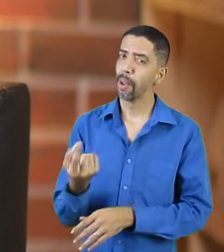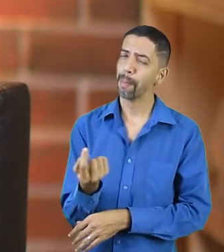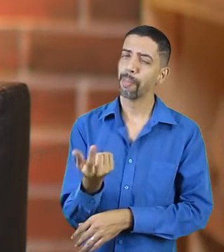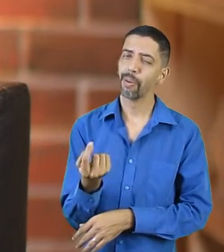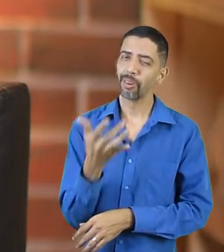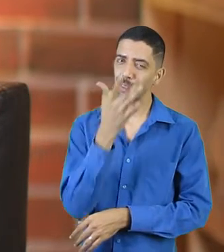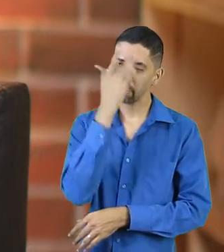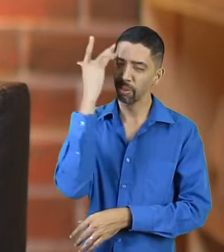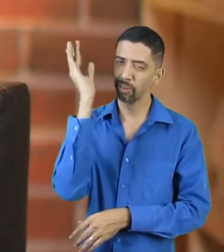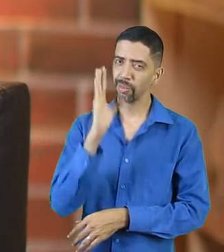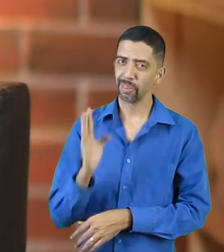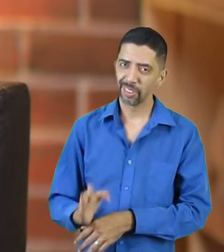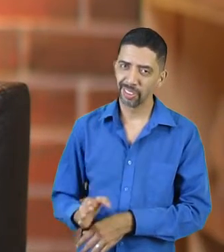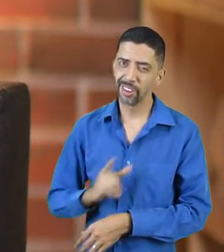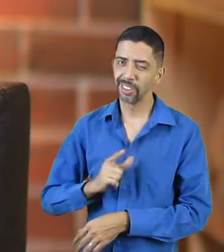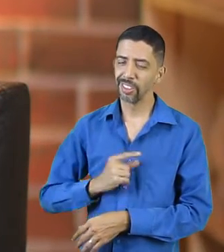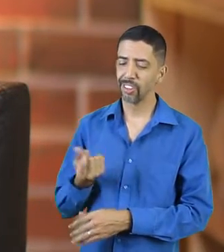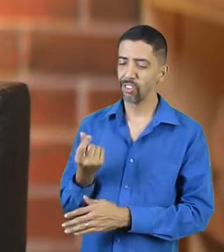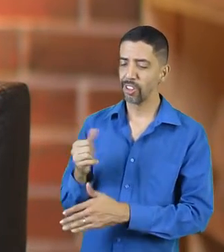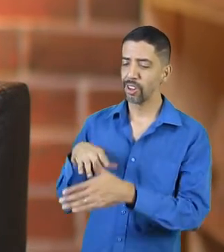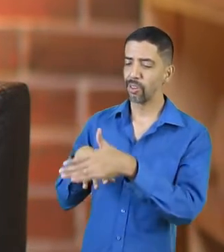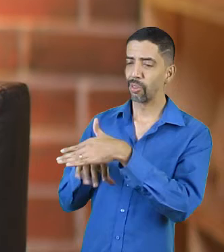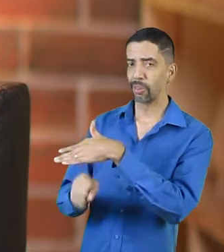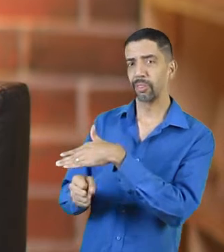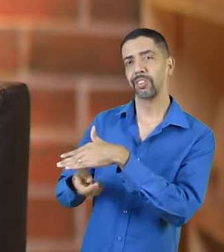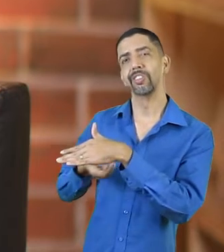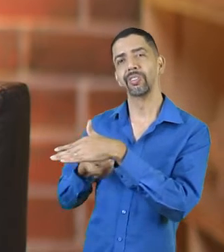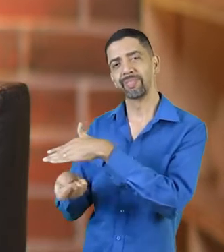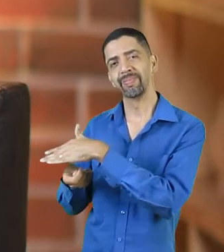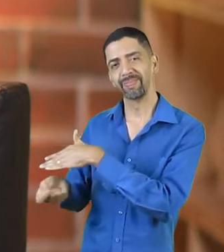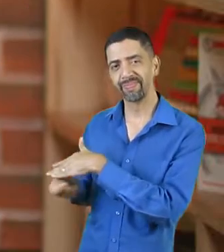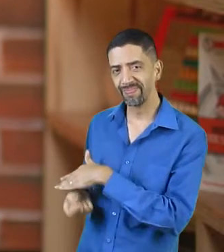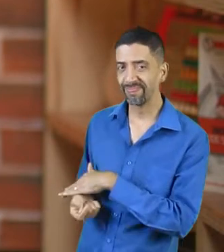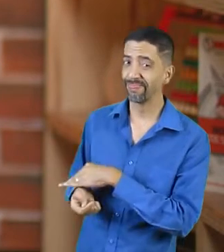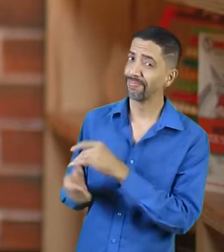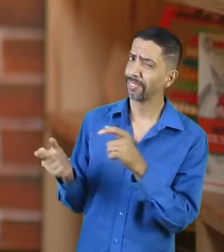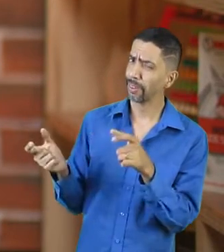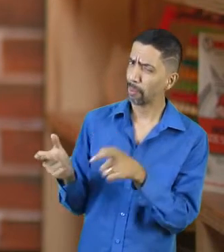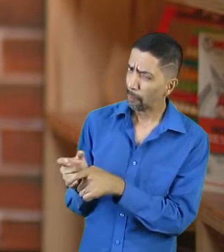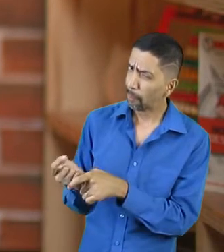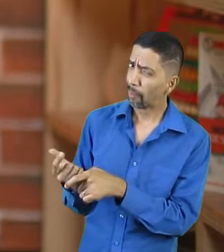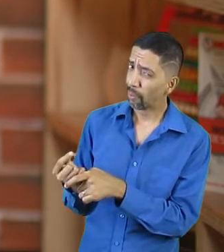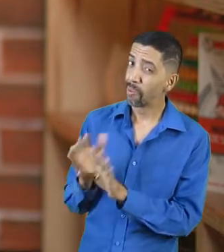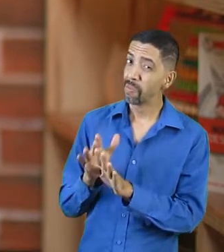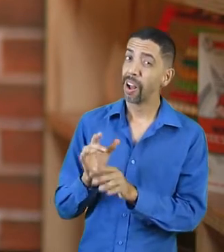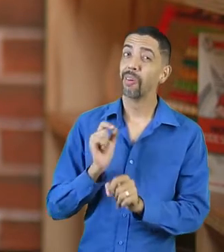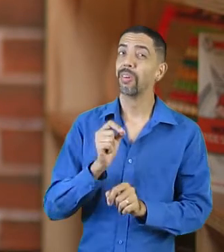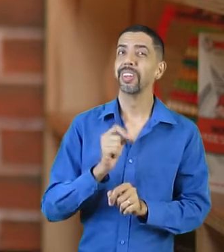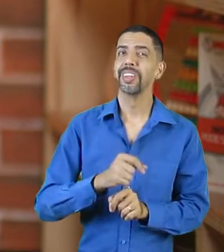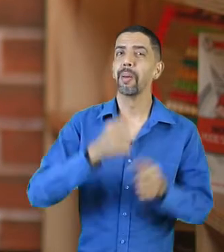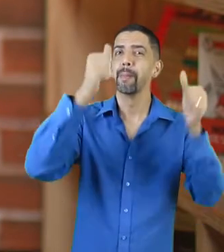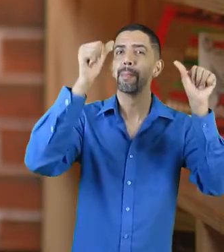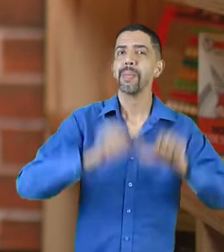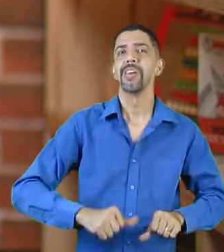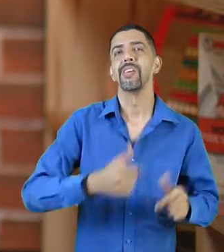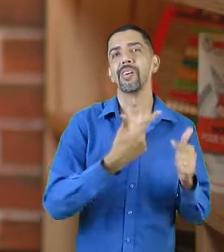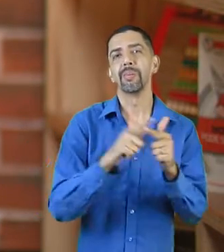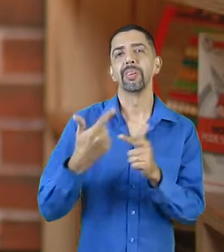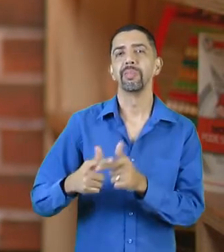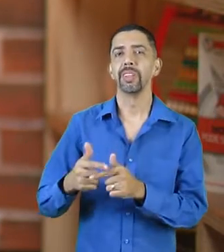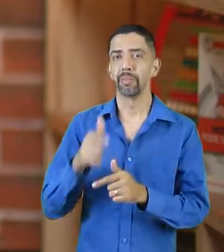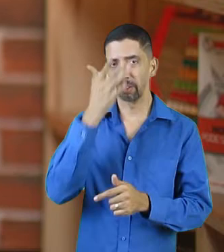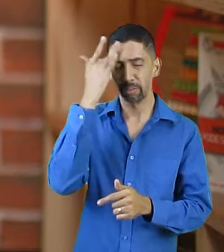brasileiros que têm recursos financeiros aplicados, que são investidores. Onde nós estamos com mais problemas? As pessoas que